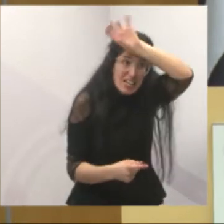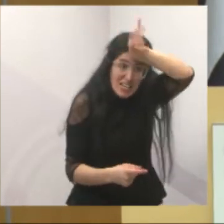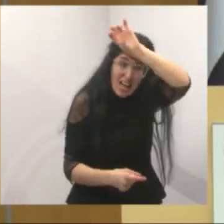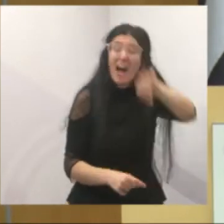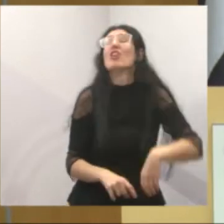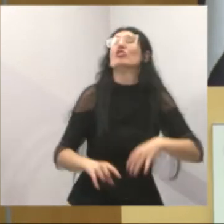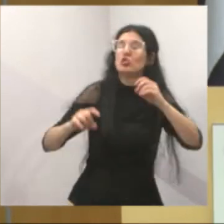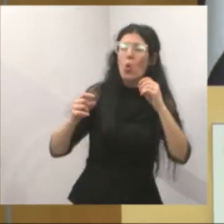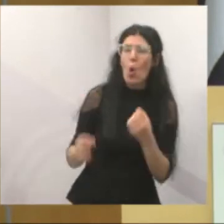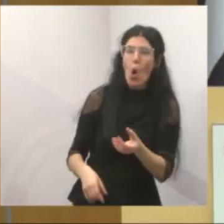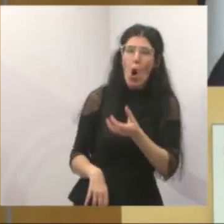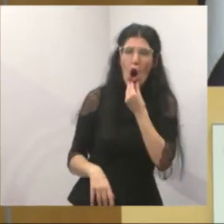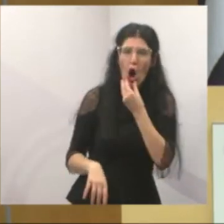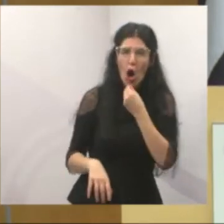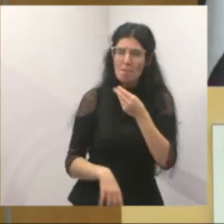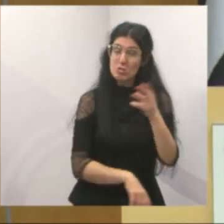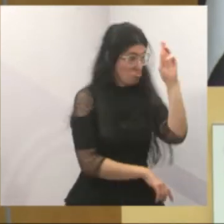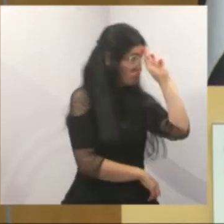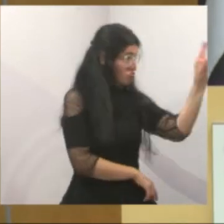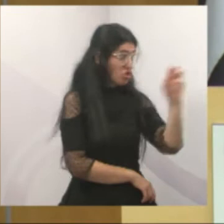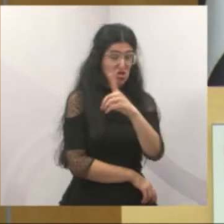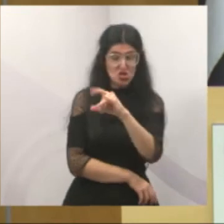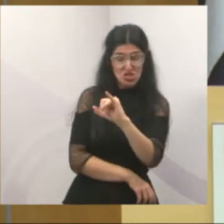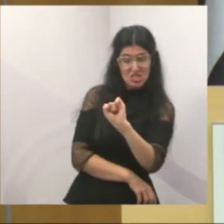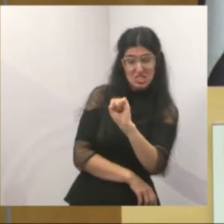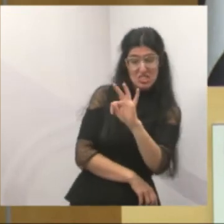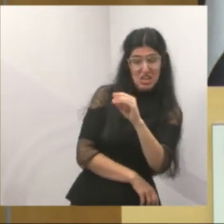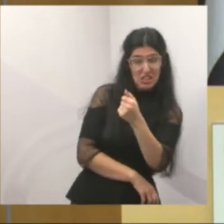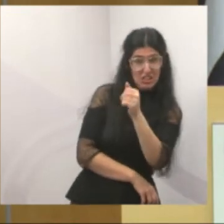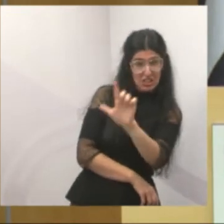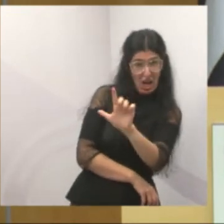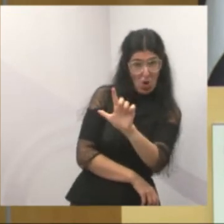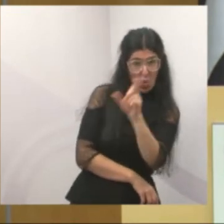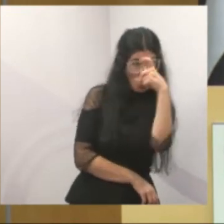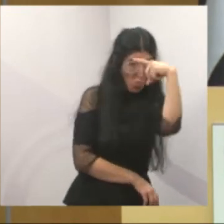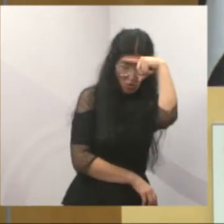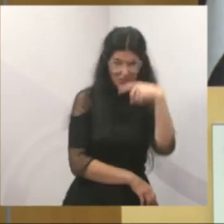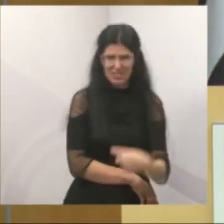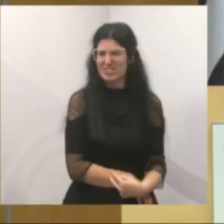Distal, e as ambulâncias não podem circular.